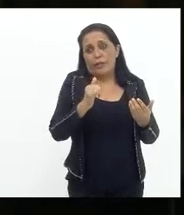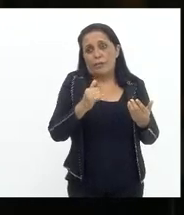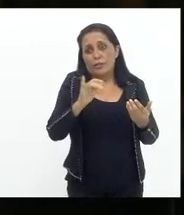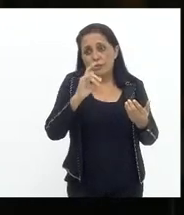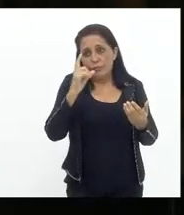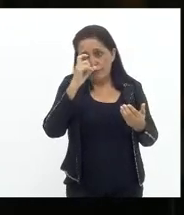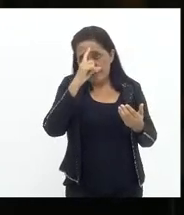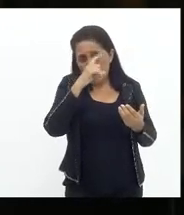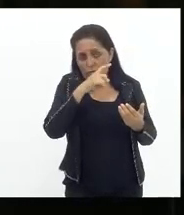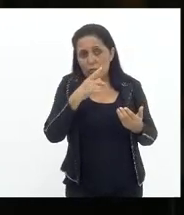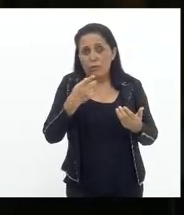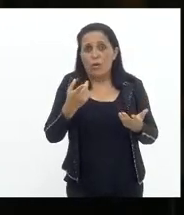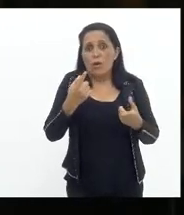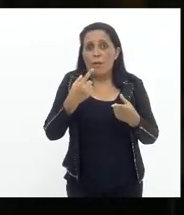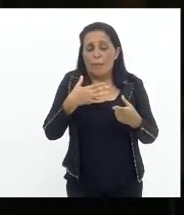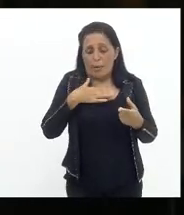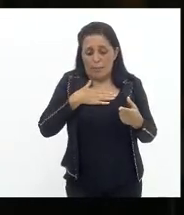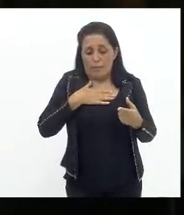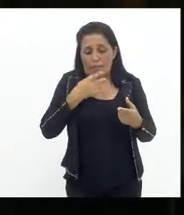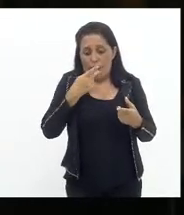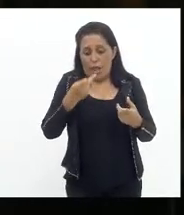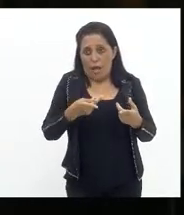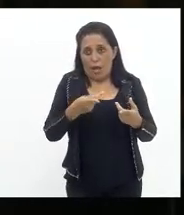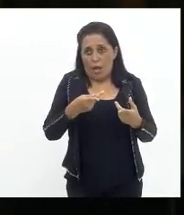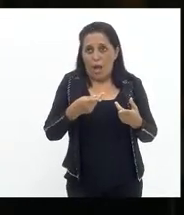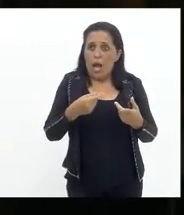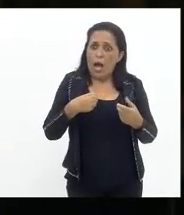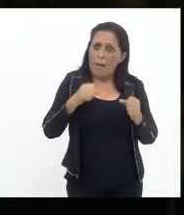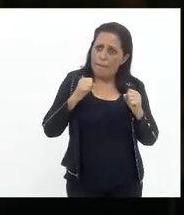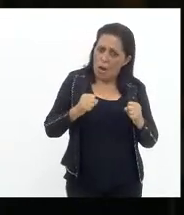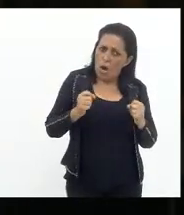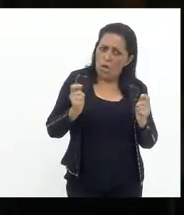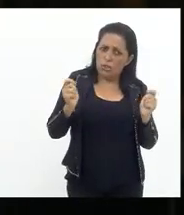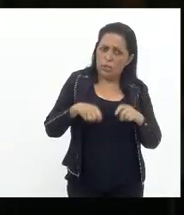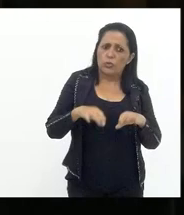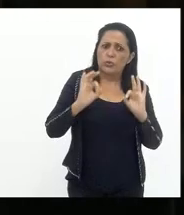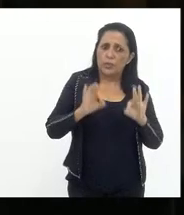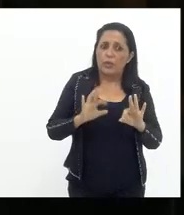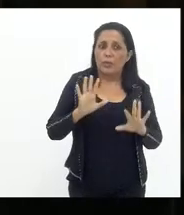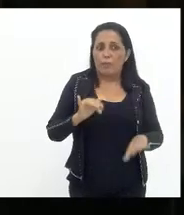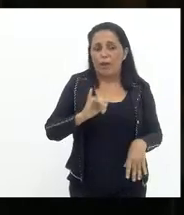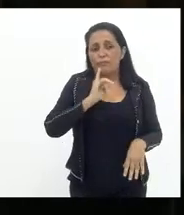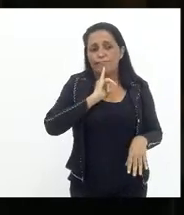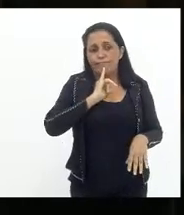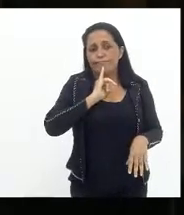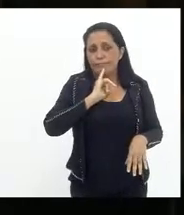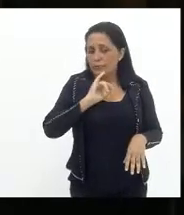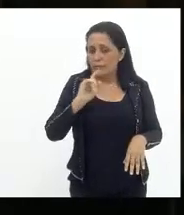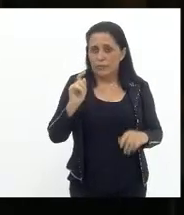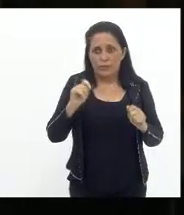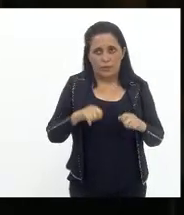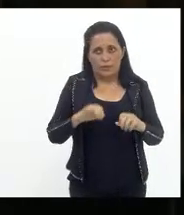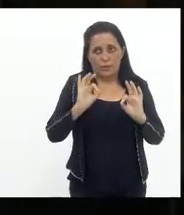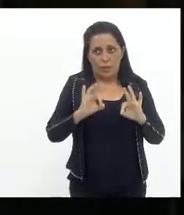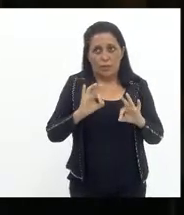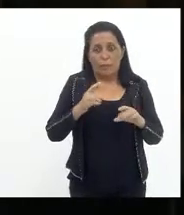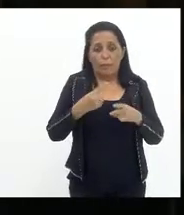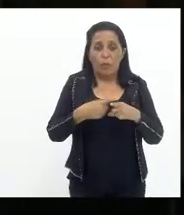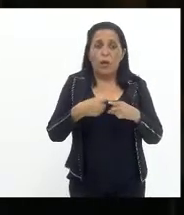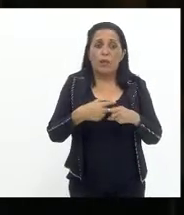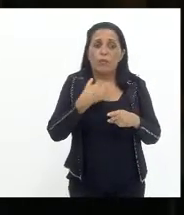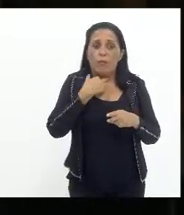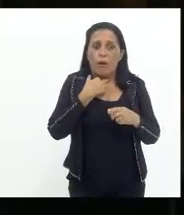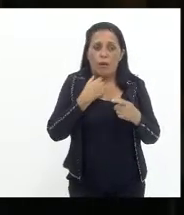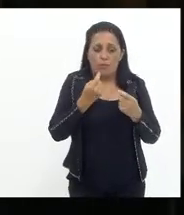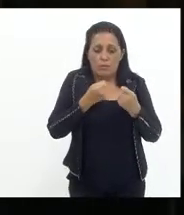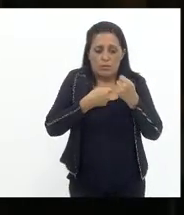muito mais confortável para mim jogar para a galera, falar que vai dar tudo certo, mas, infelizmente, não vai dar, e lá no futuro os senhores